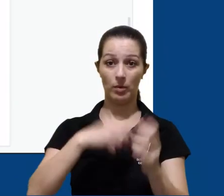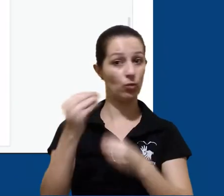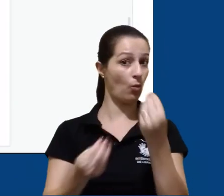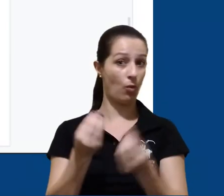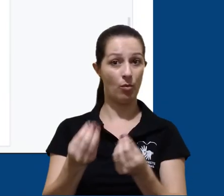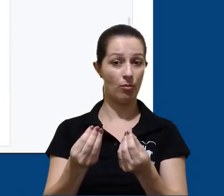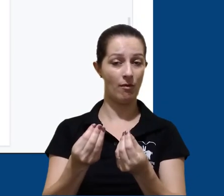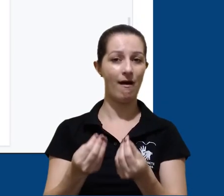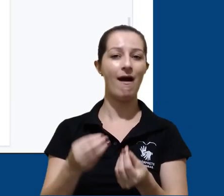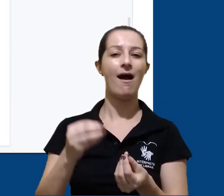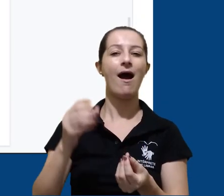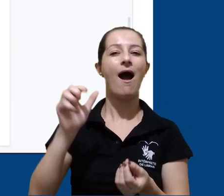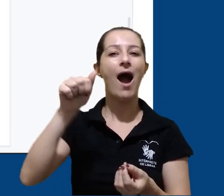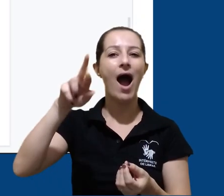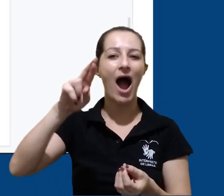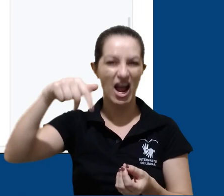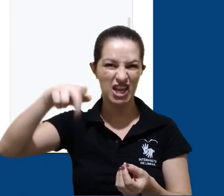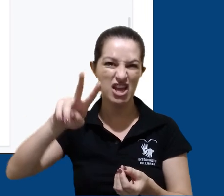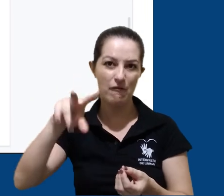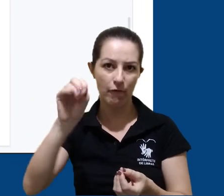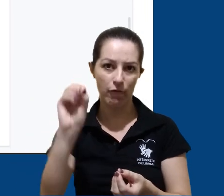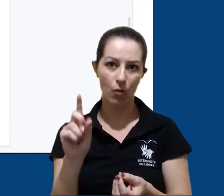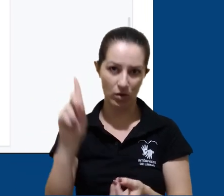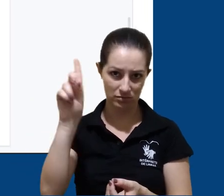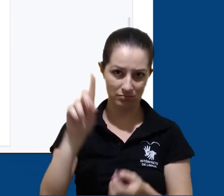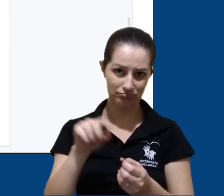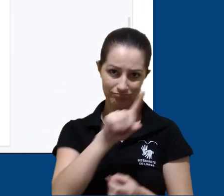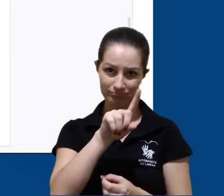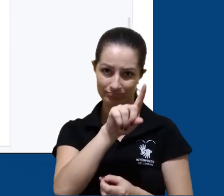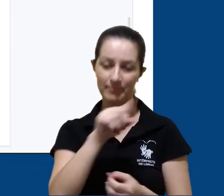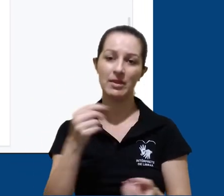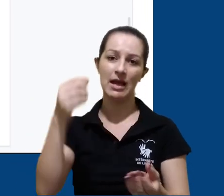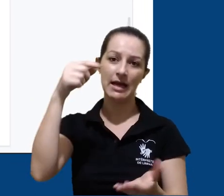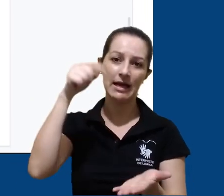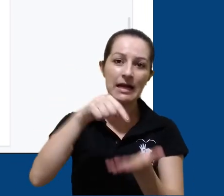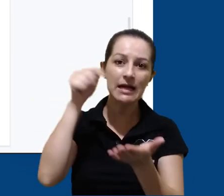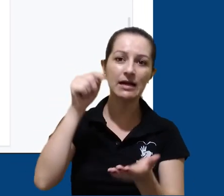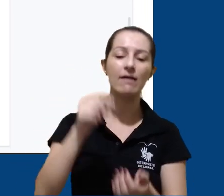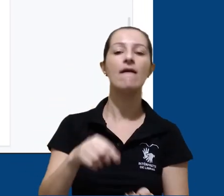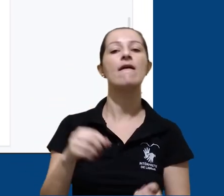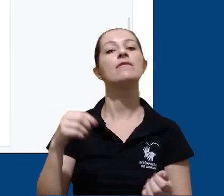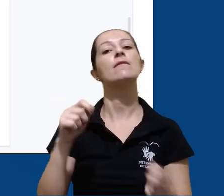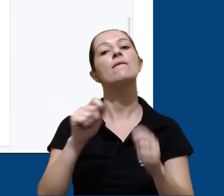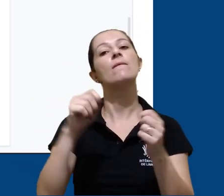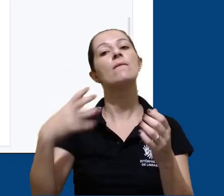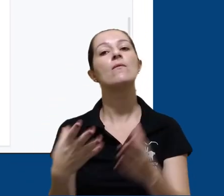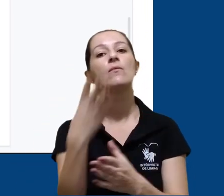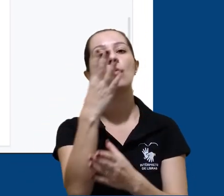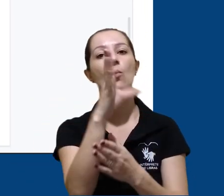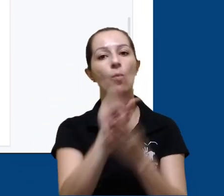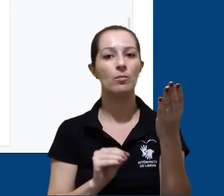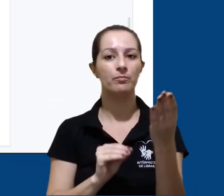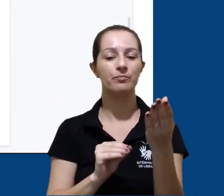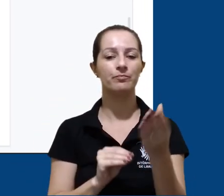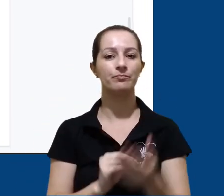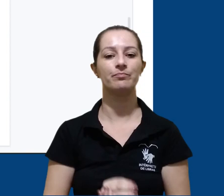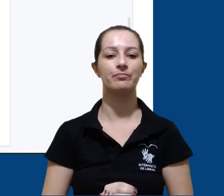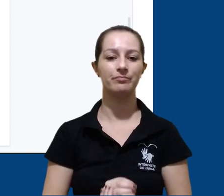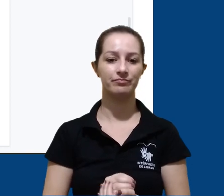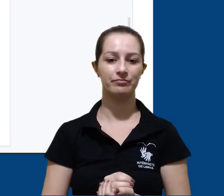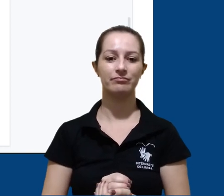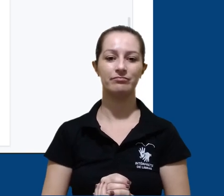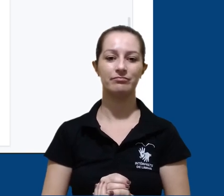oi e para salvar este documento ficamos em arquivo a esquerda no menu superior emocionamos o mouse sobre a opção fazer